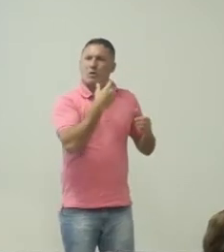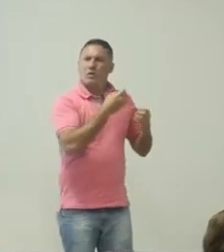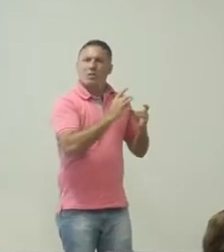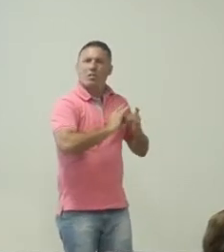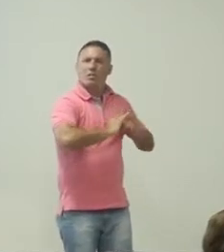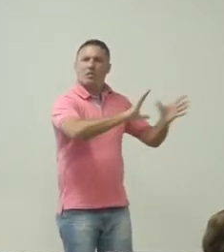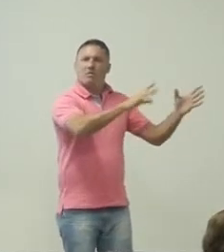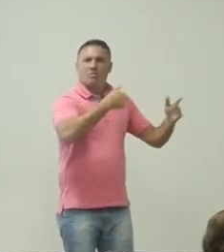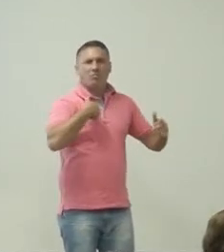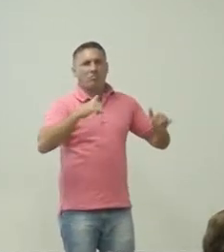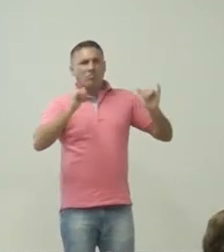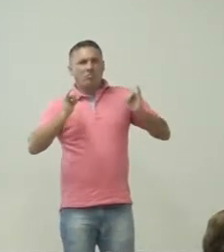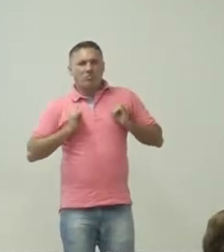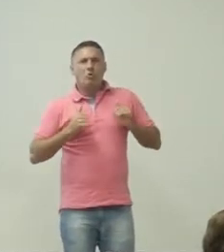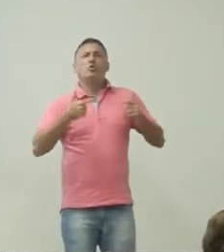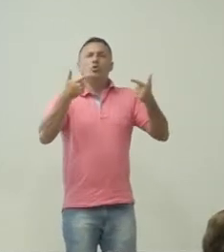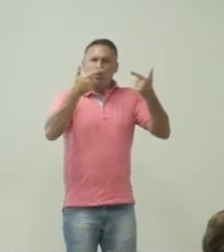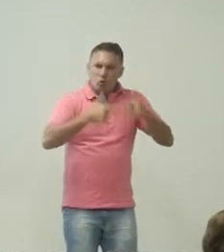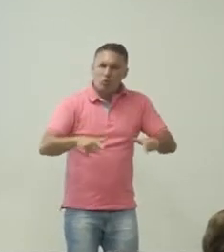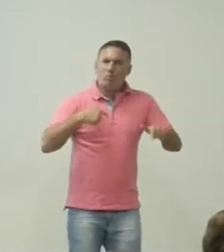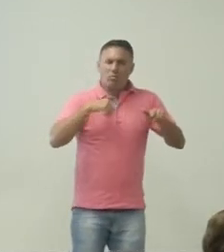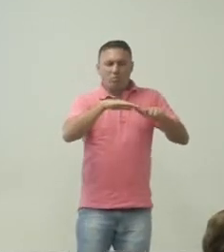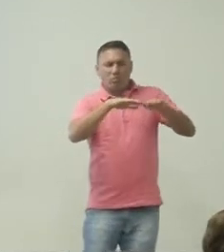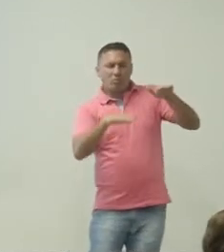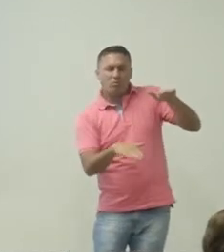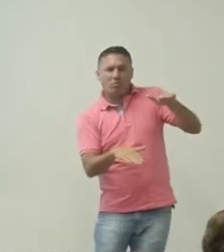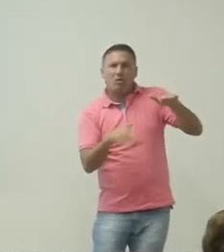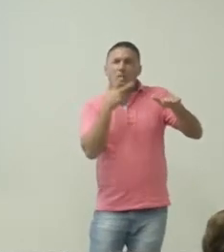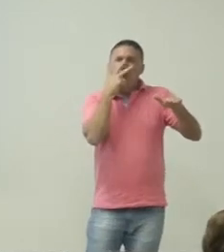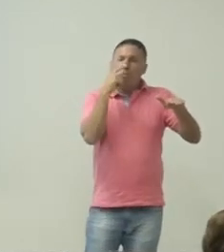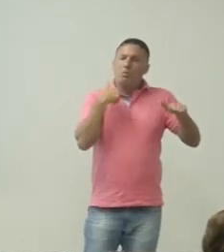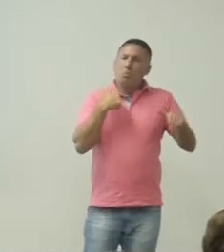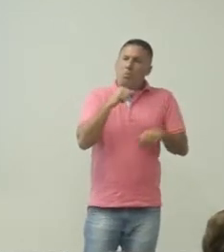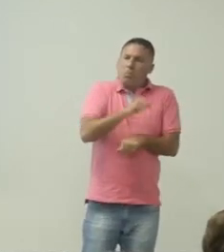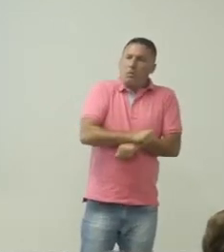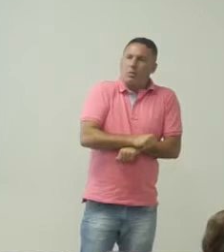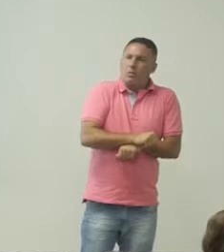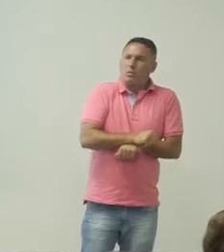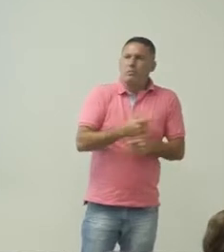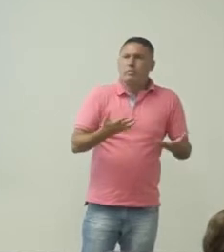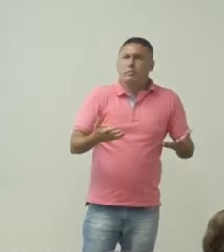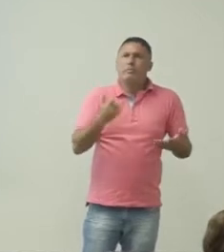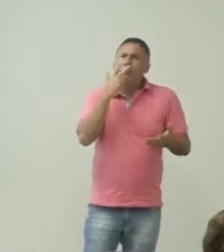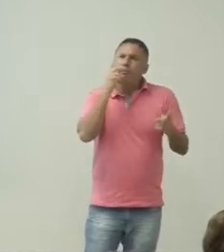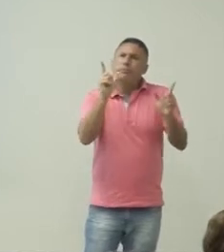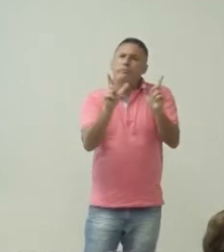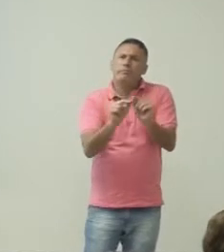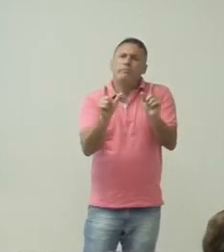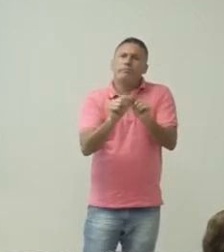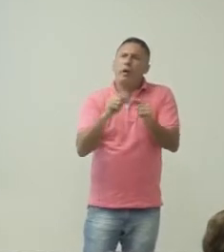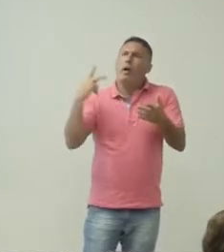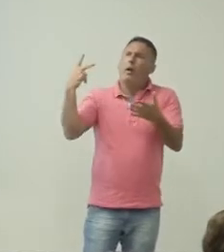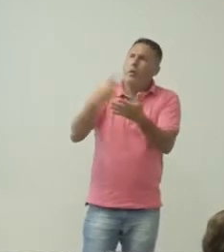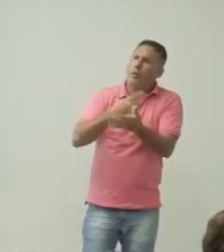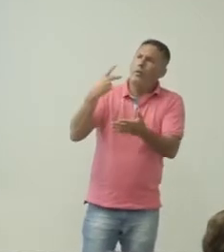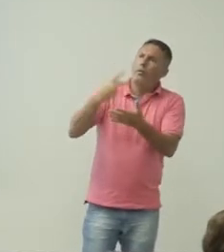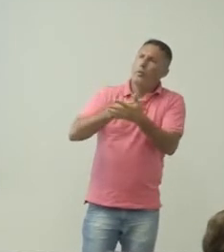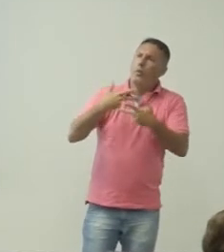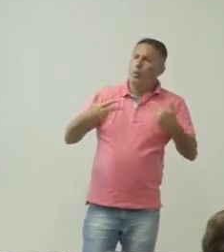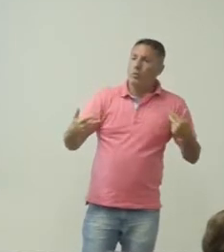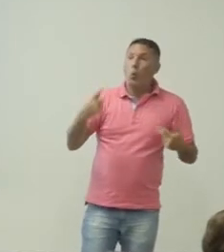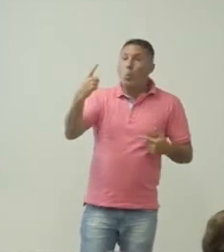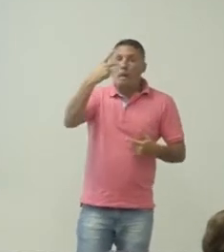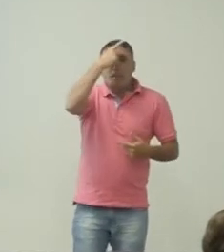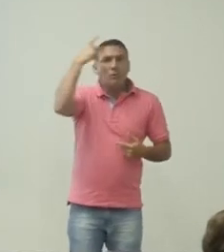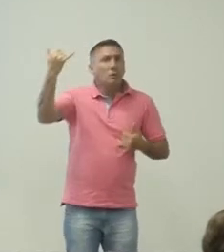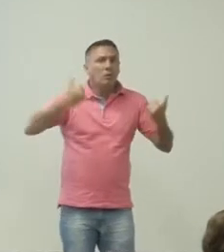nome para que eu fique de novo como enfeite? Então, só para exemplificar algumas coisas, além dessa... E não foi uma colega só